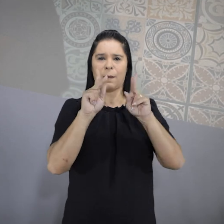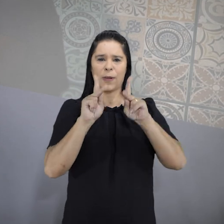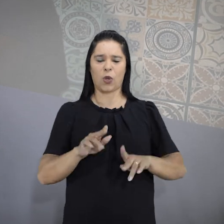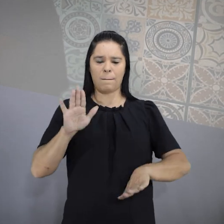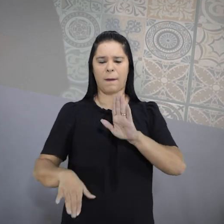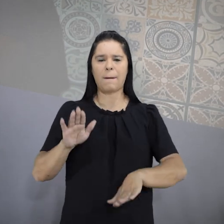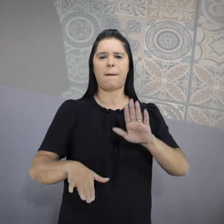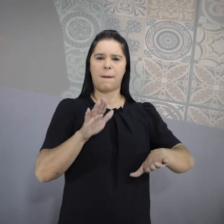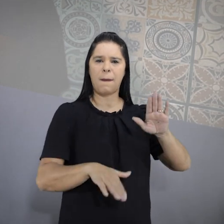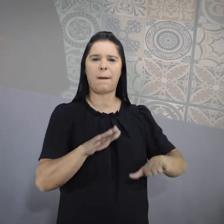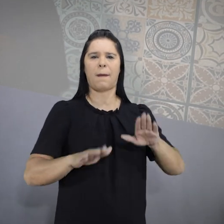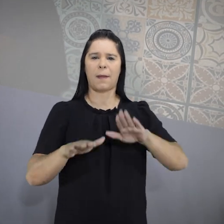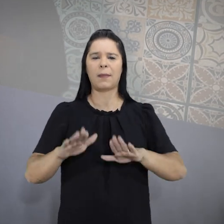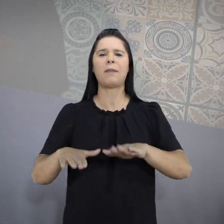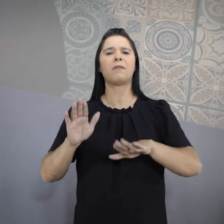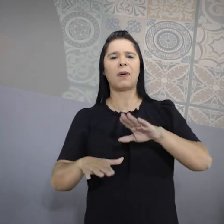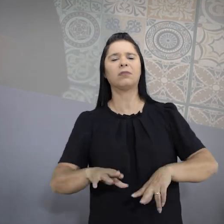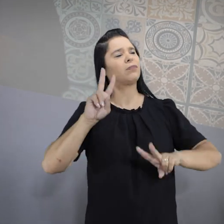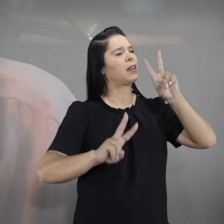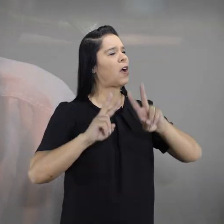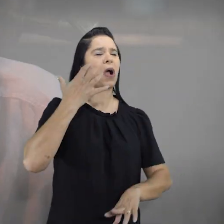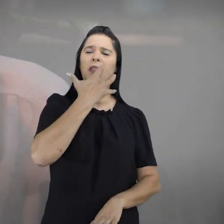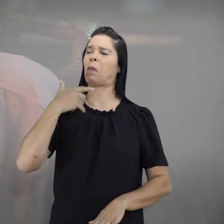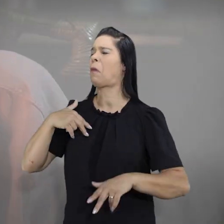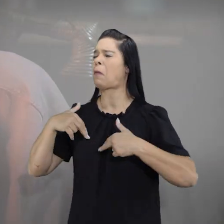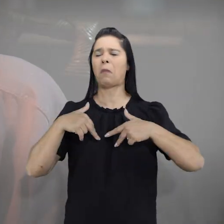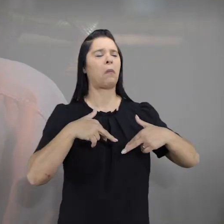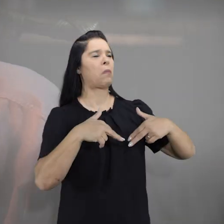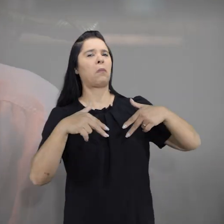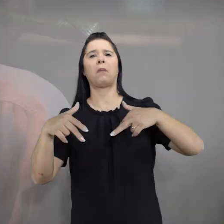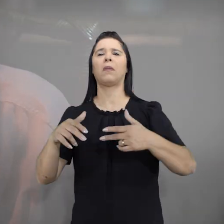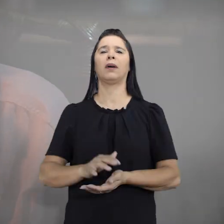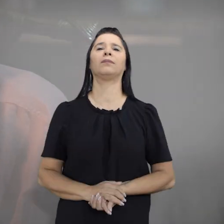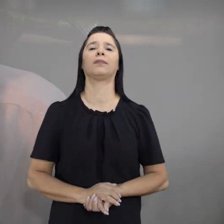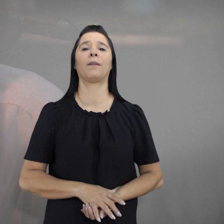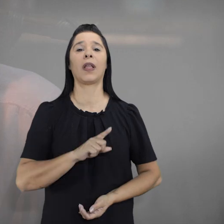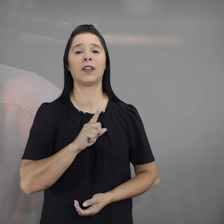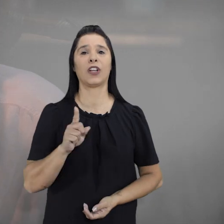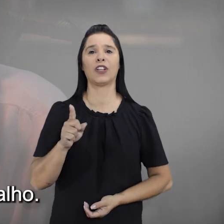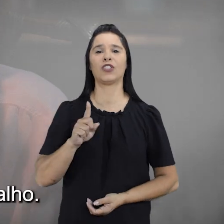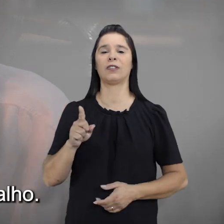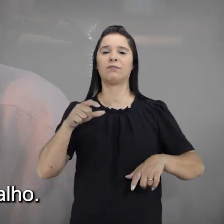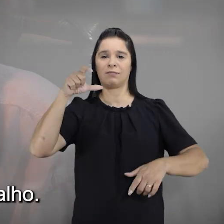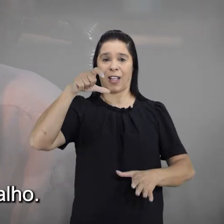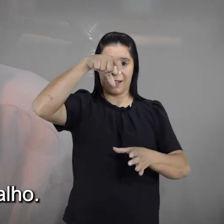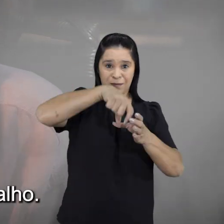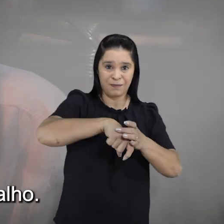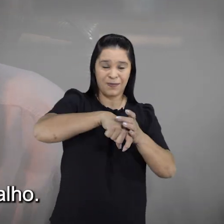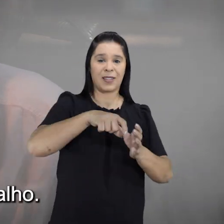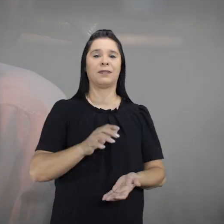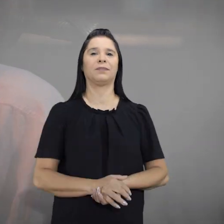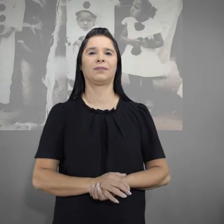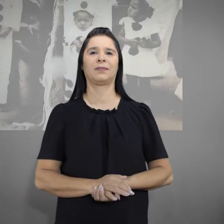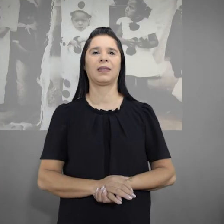componentes. E sai tocando a música de carnaval. Aí nós fazíamos o que? Nós colocávamos a música da Banda dos Abandonados, a música da banda, da